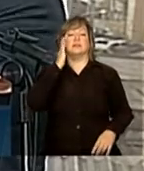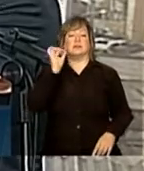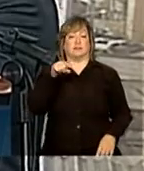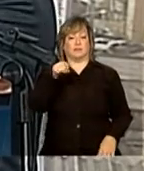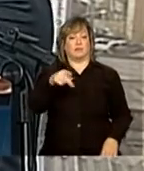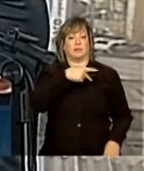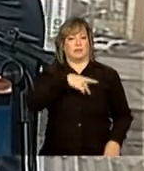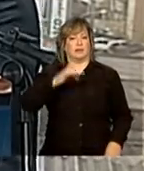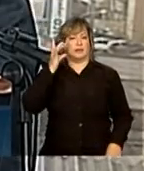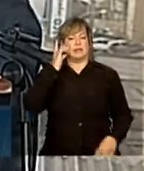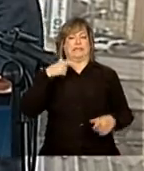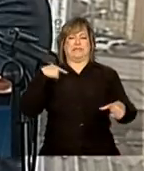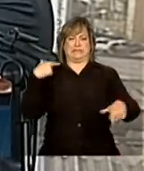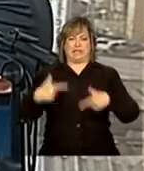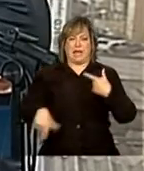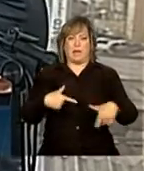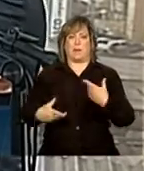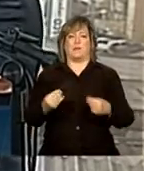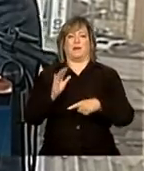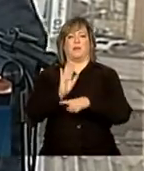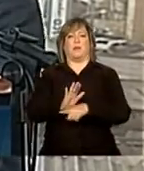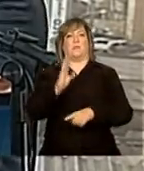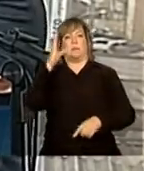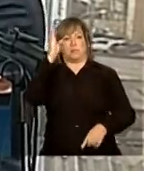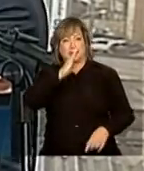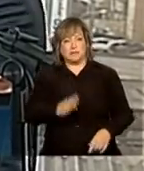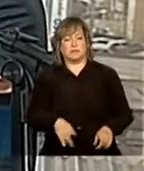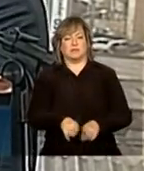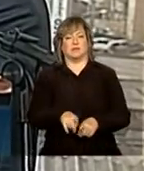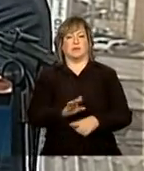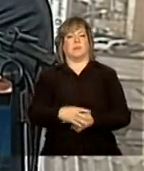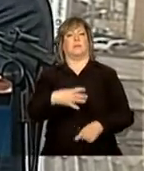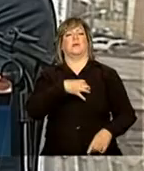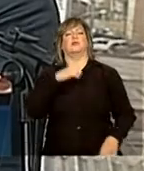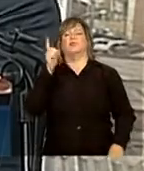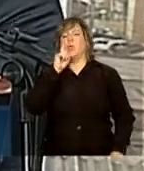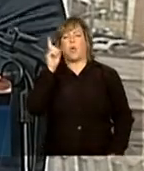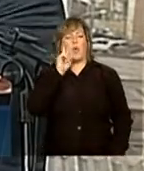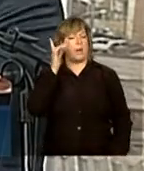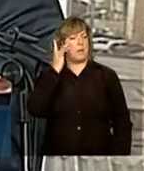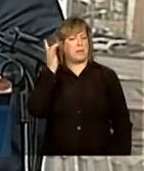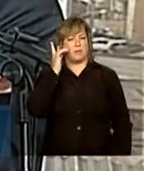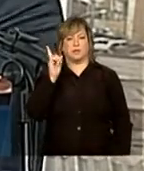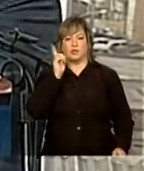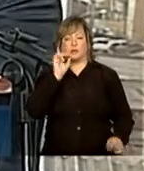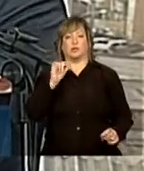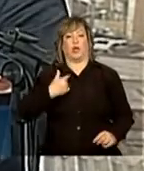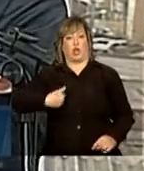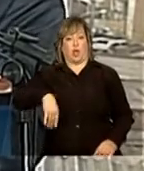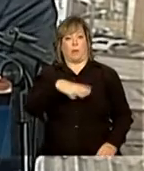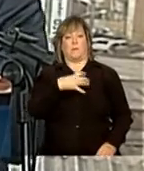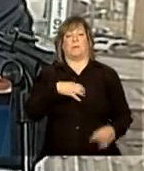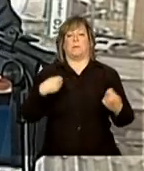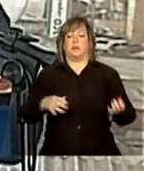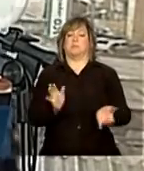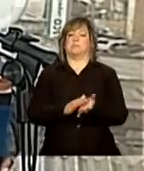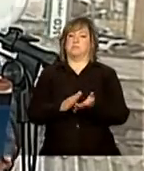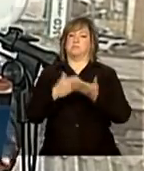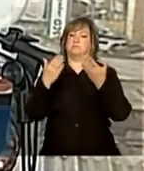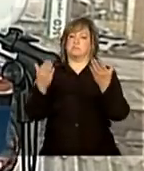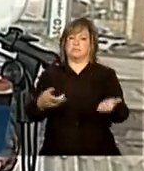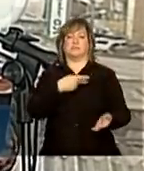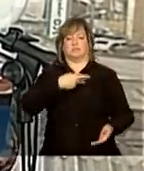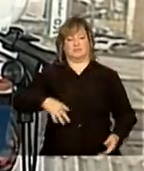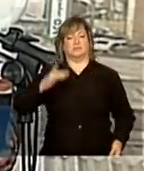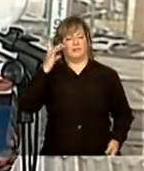senhora trabalha pelo Brasil, a senhora trabalha pela Bahia dioturnamente. E nós, como os baianos, temos que aplaudir a